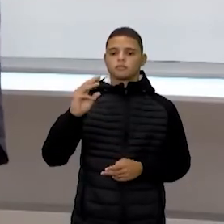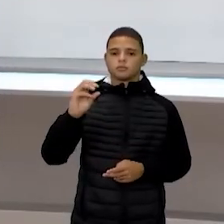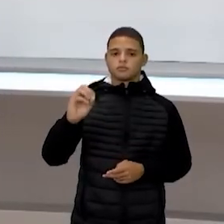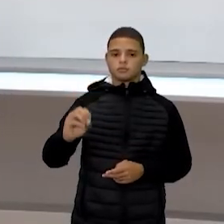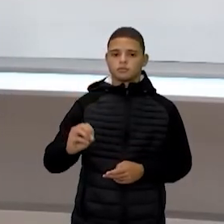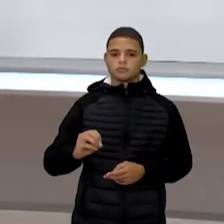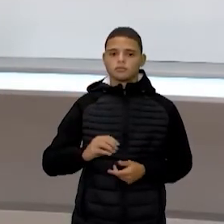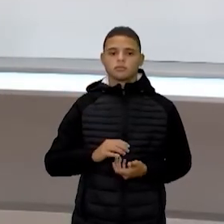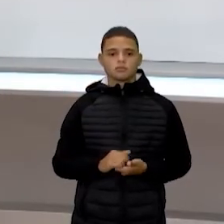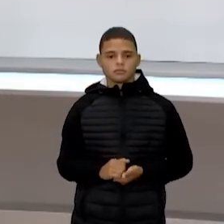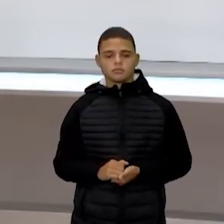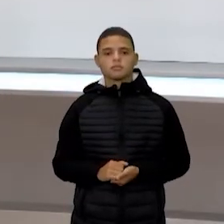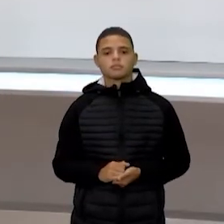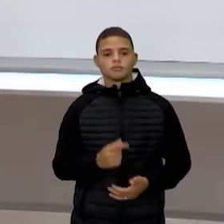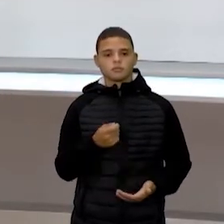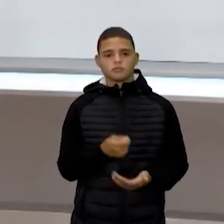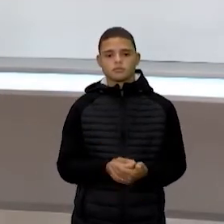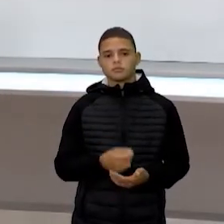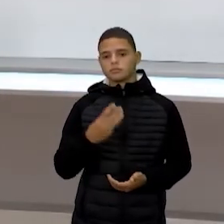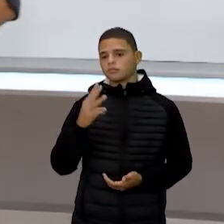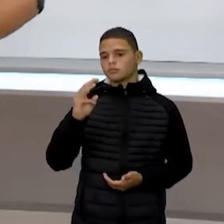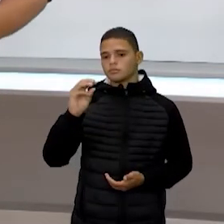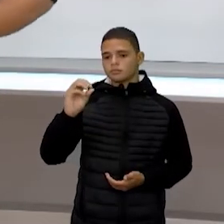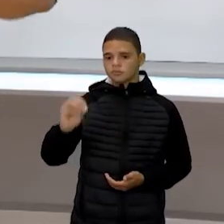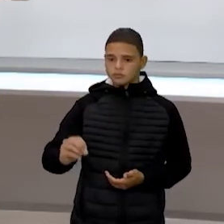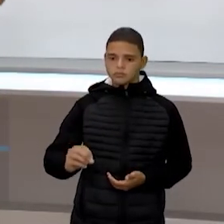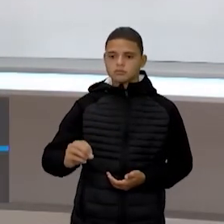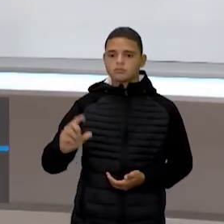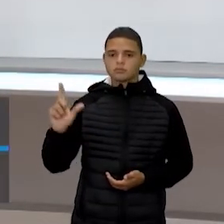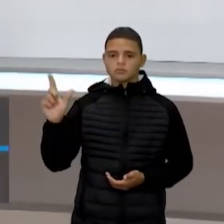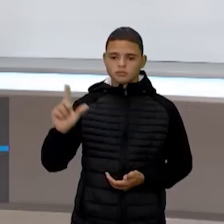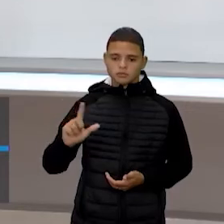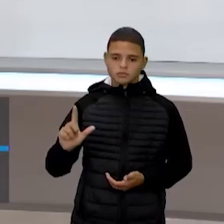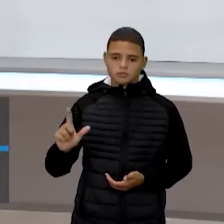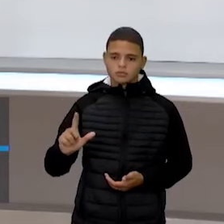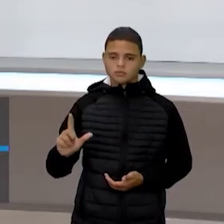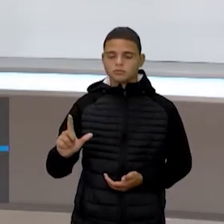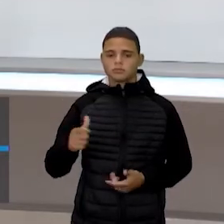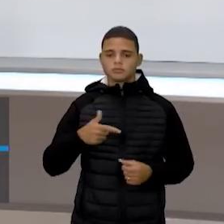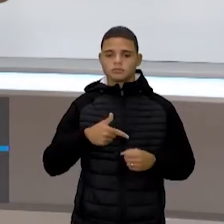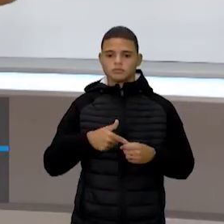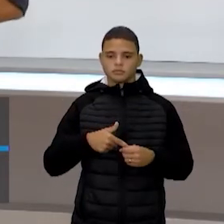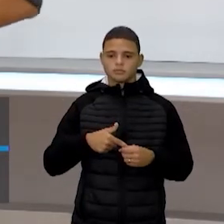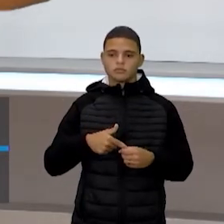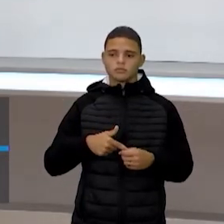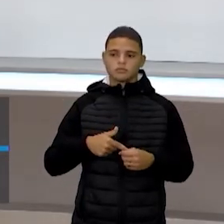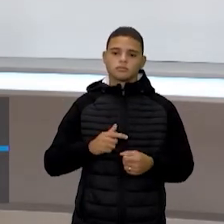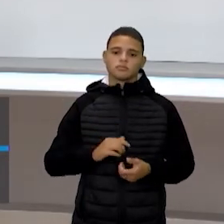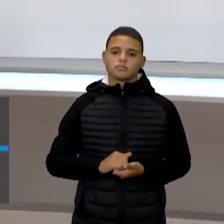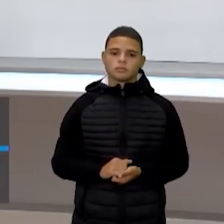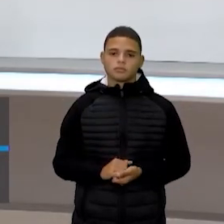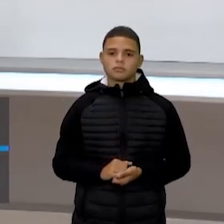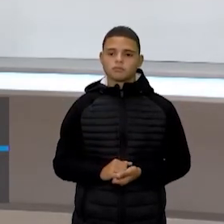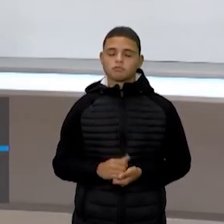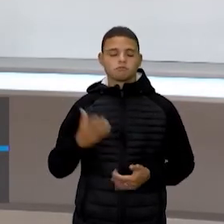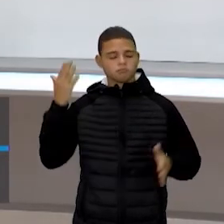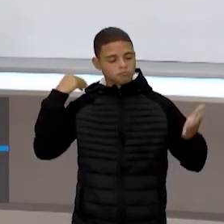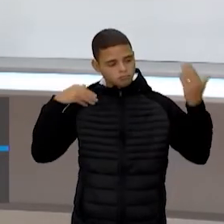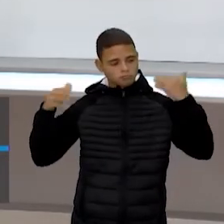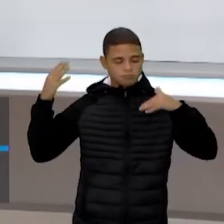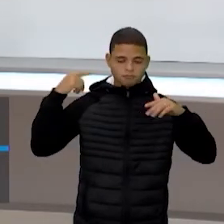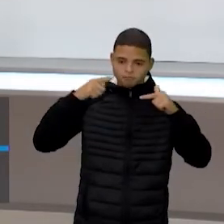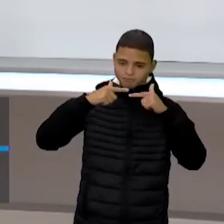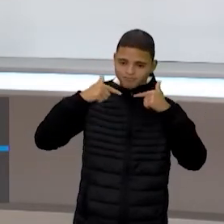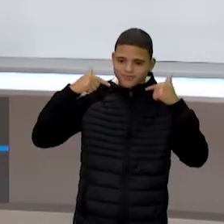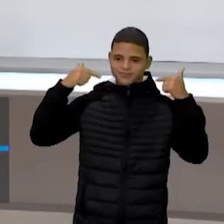abasteceu o carro com 30 litros de combustível, 30 litros de álcool e passeou super feliz,